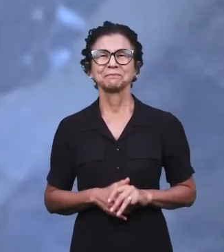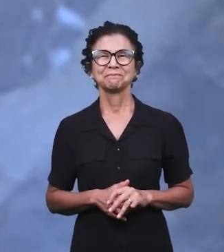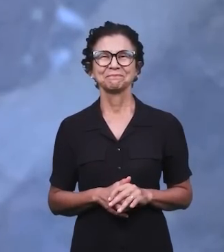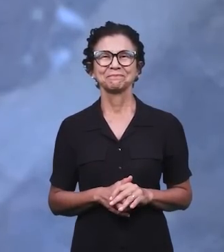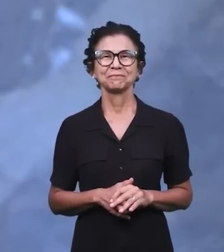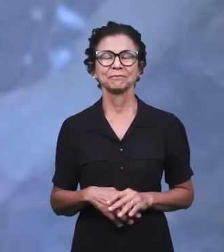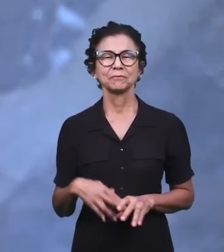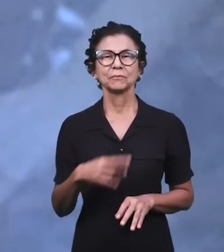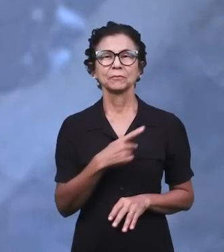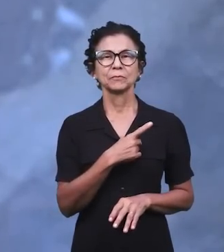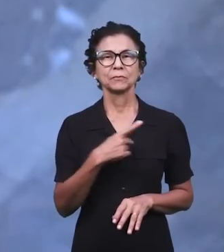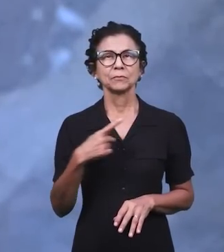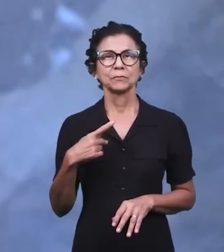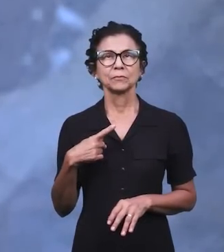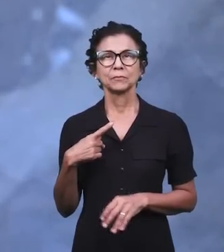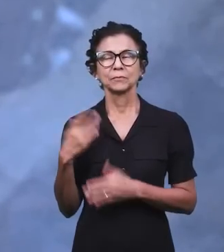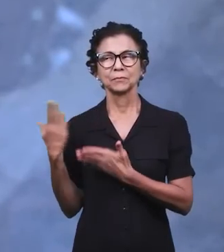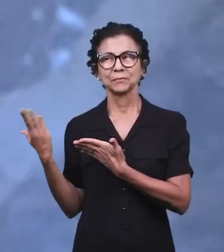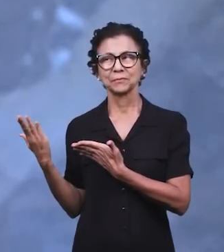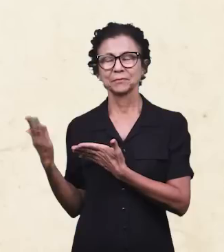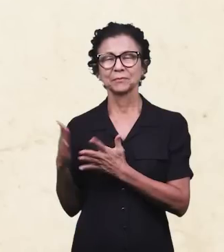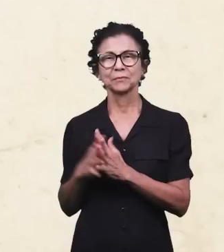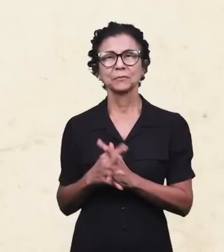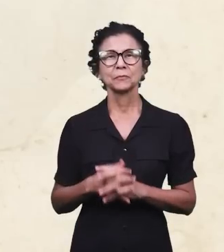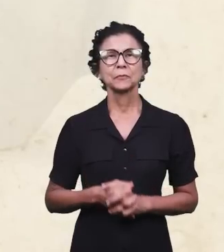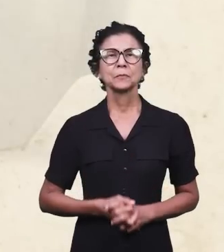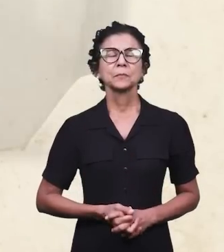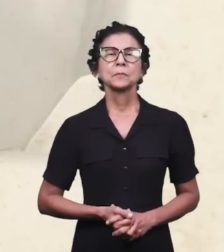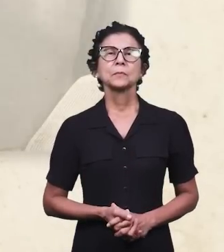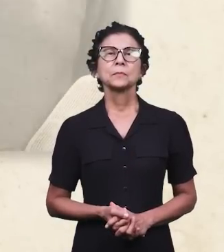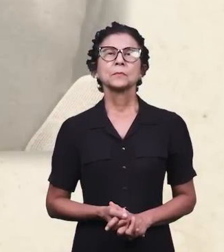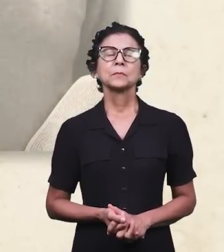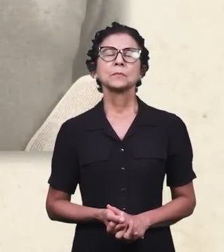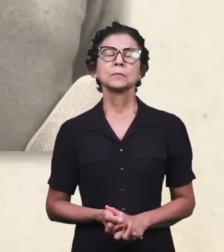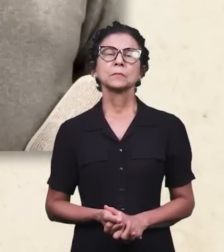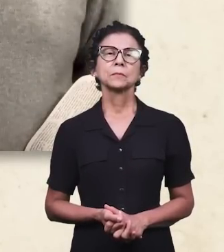pastor Alexandre Otávio. Fala, pastor.